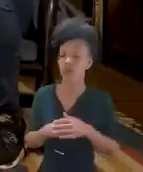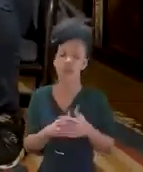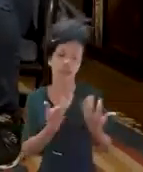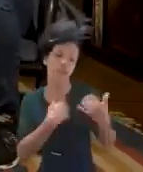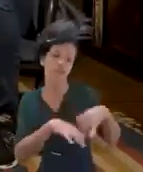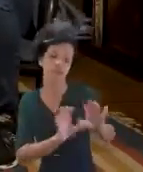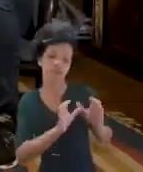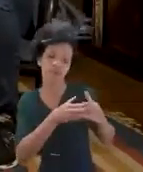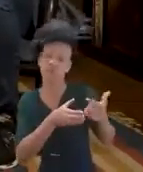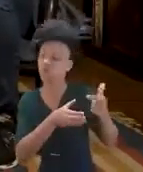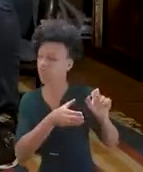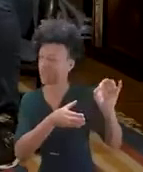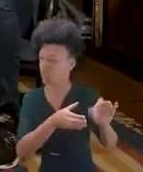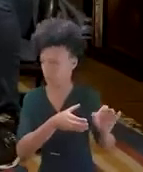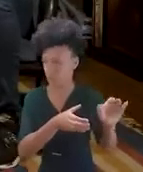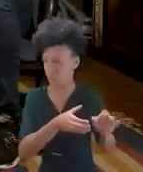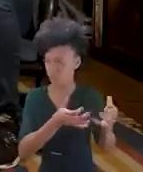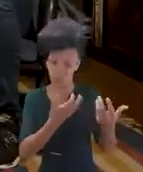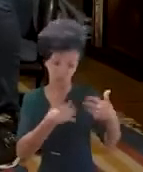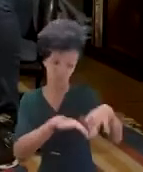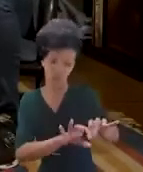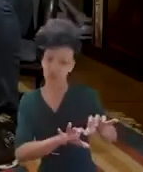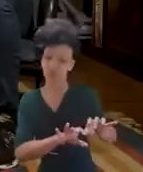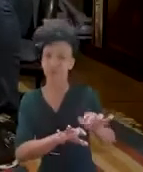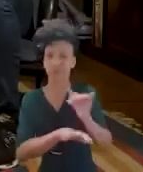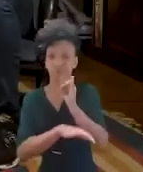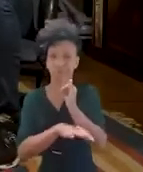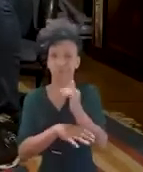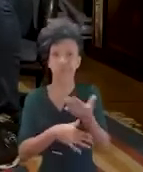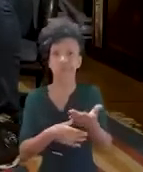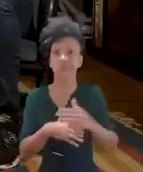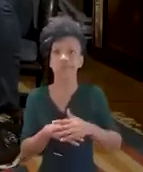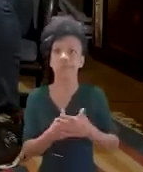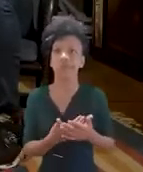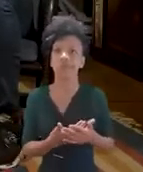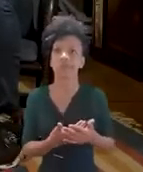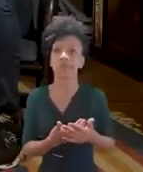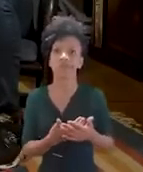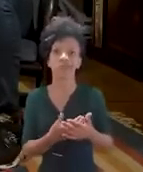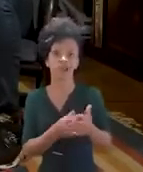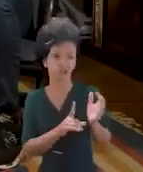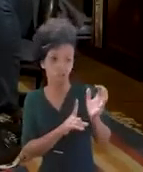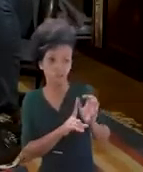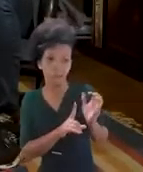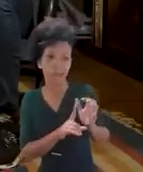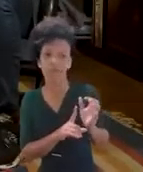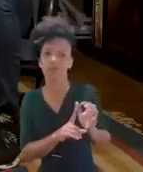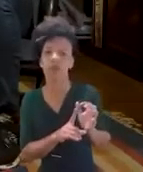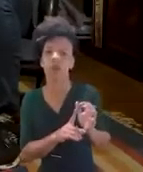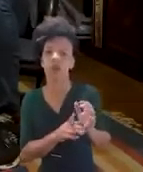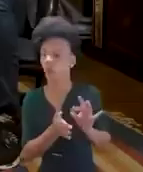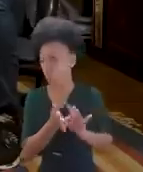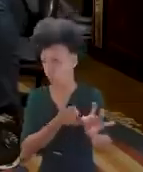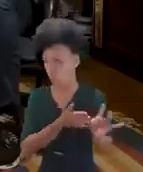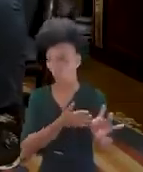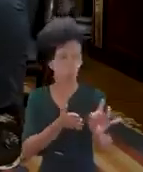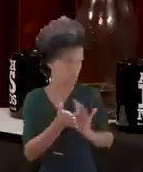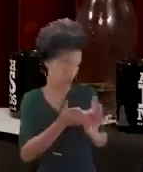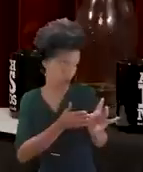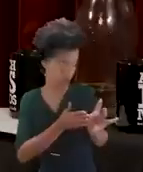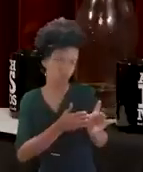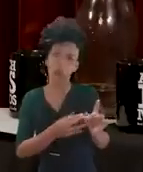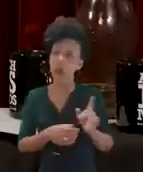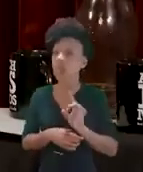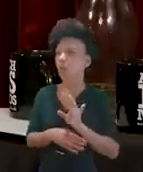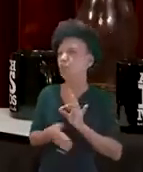rejeita esses dez porcento já tem jeito a. e de alguma maneira fomentar o ódio por